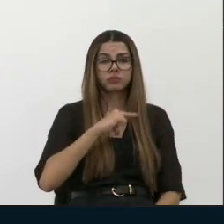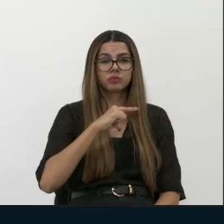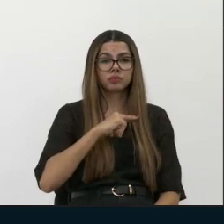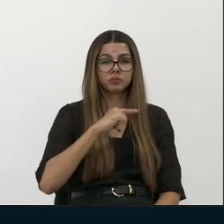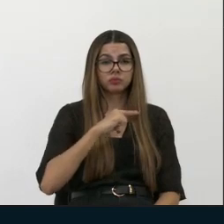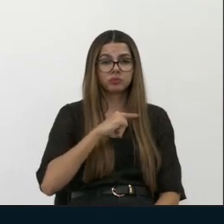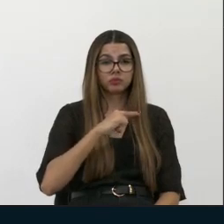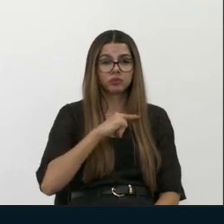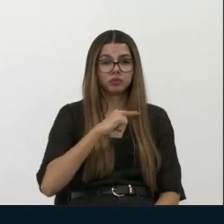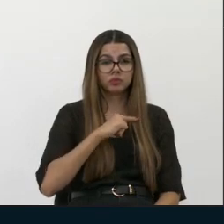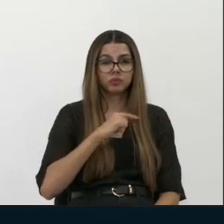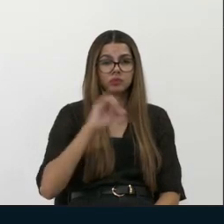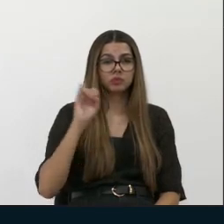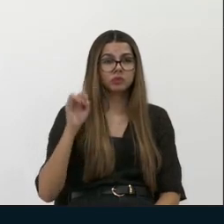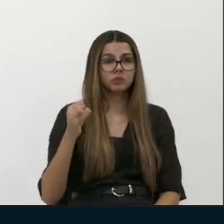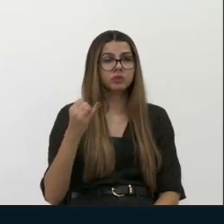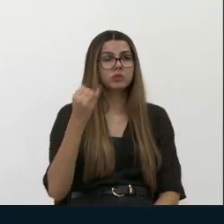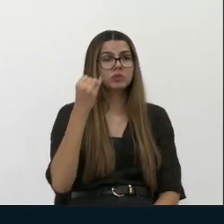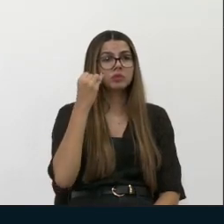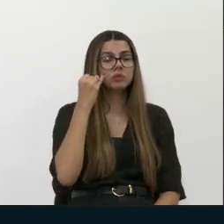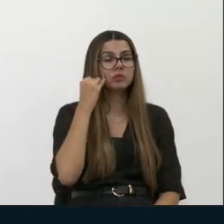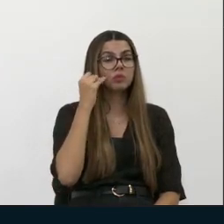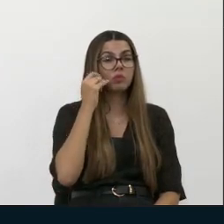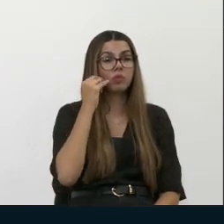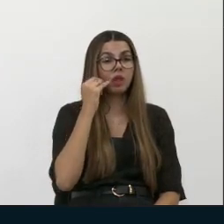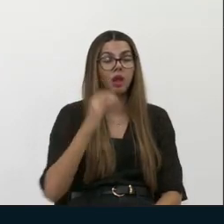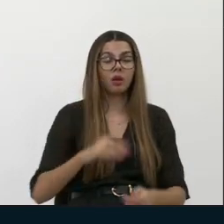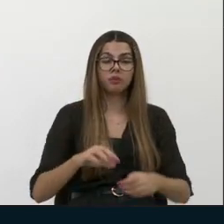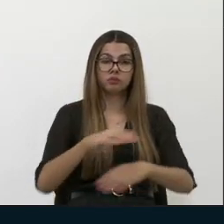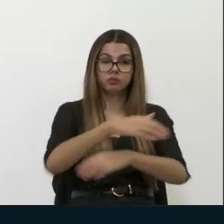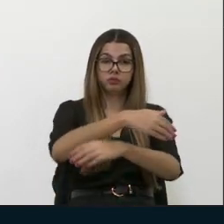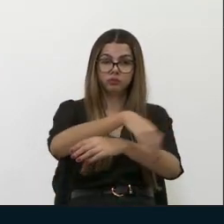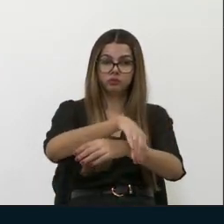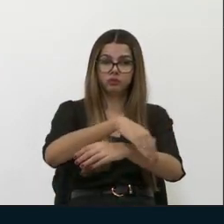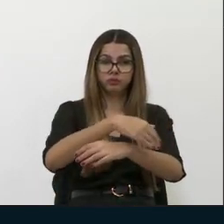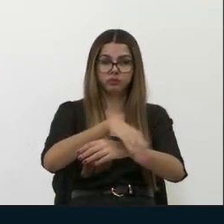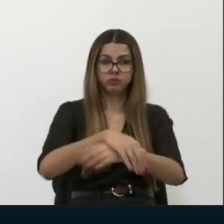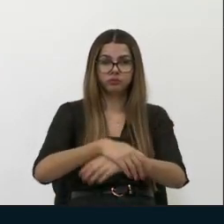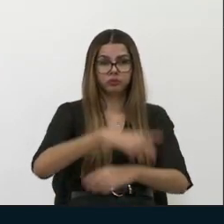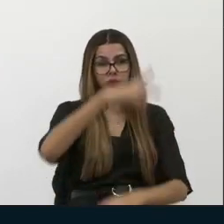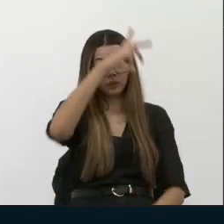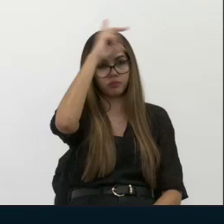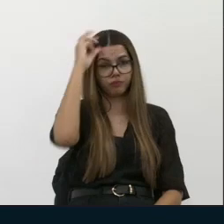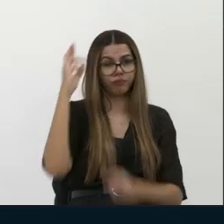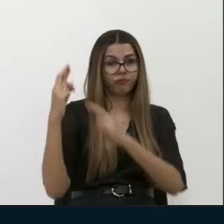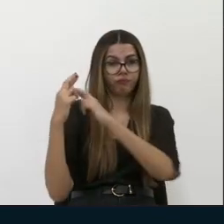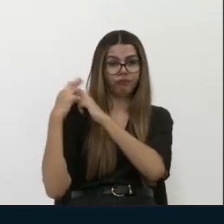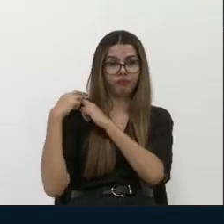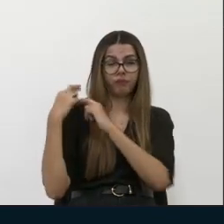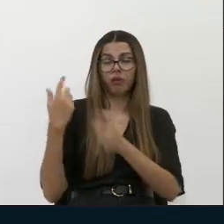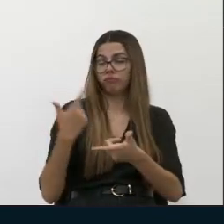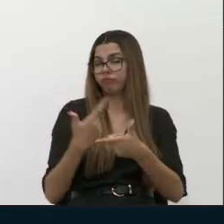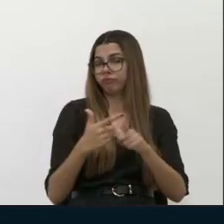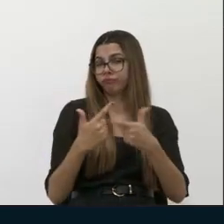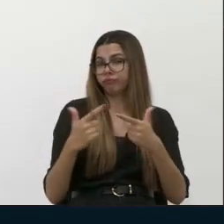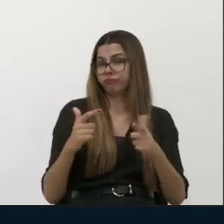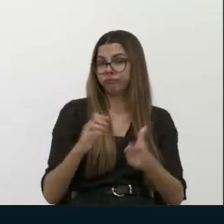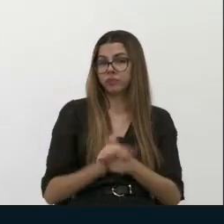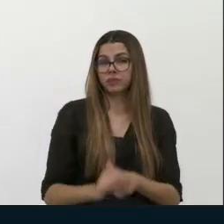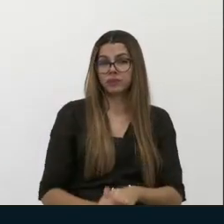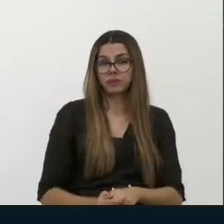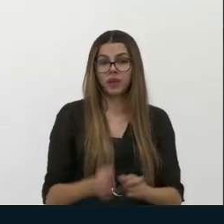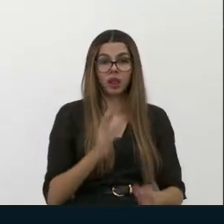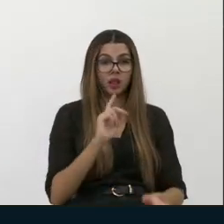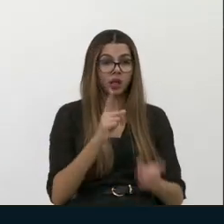para aproveitar aquele retorno. Isso sim é incompetência. Se ele criticou muito quando esteve vereador